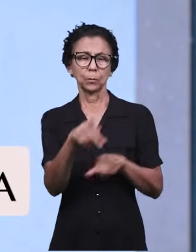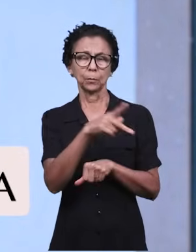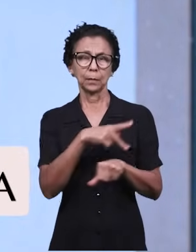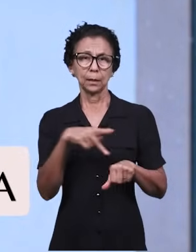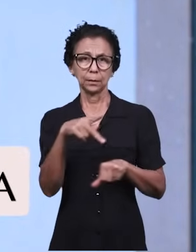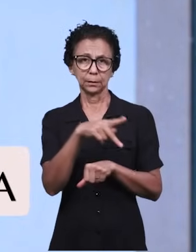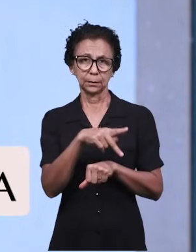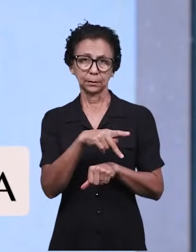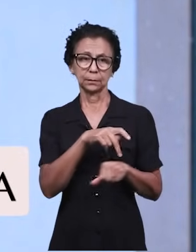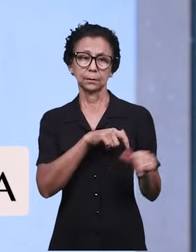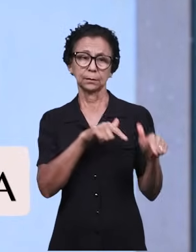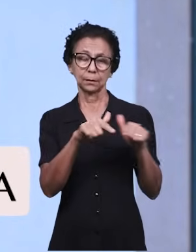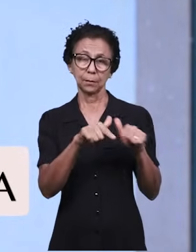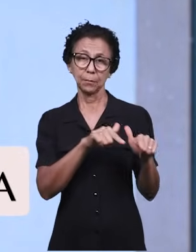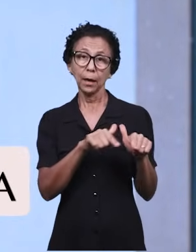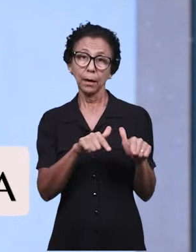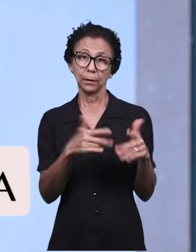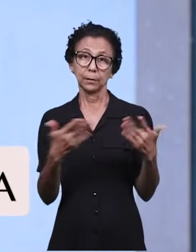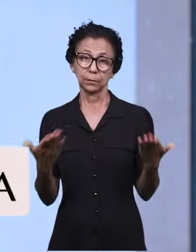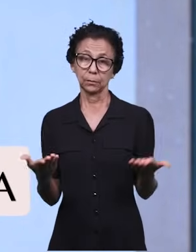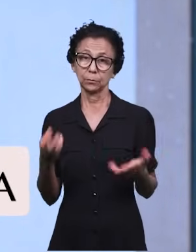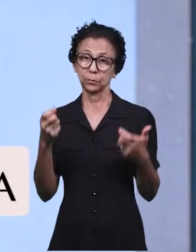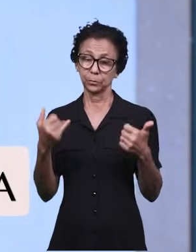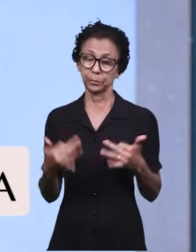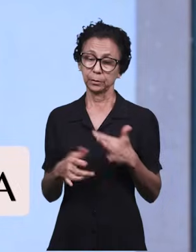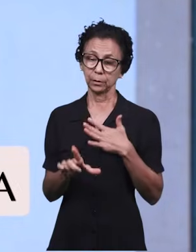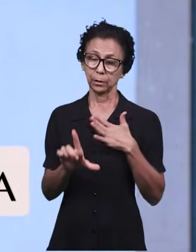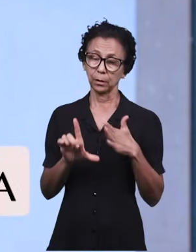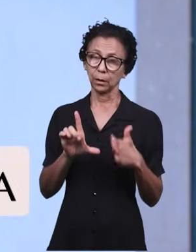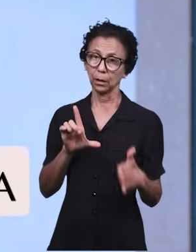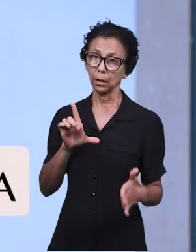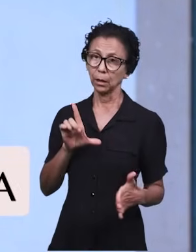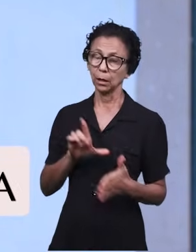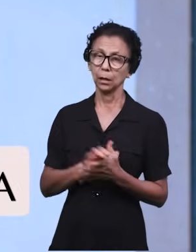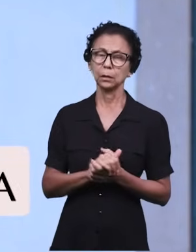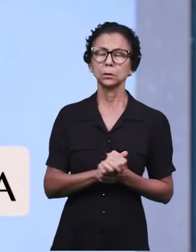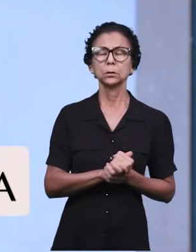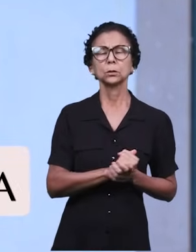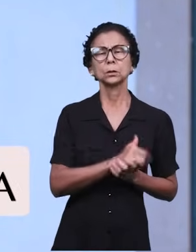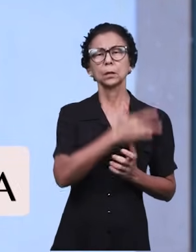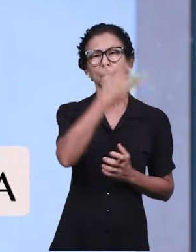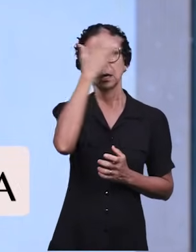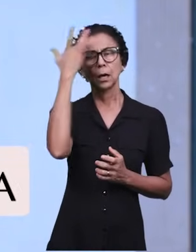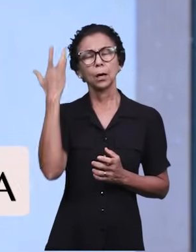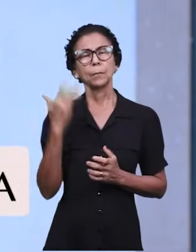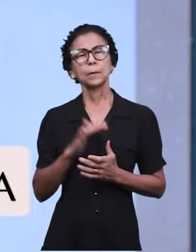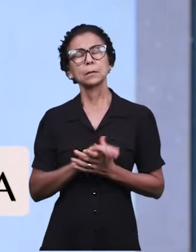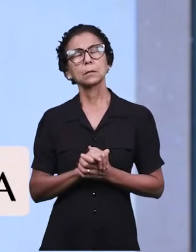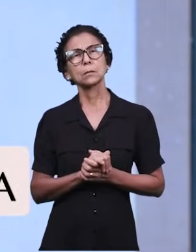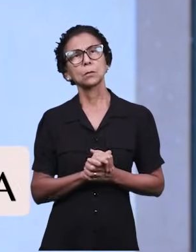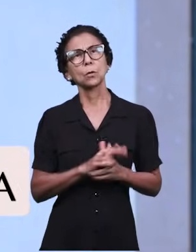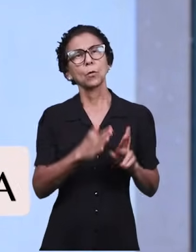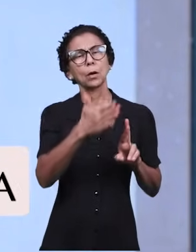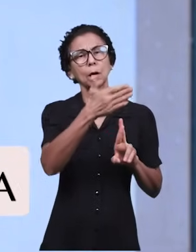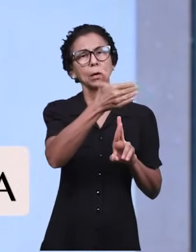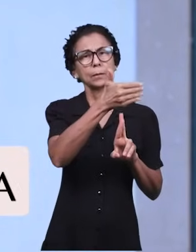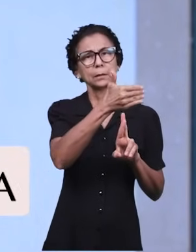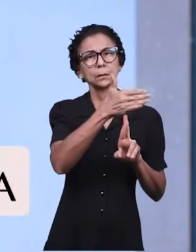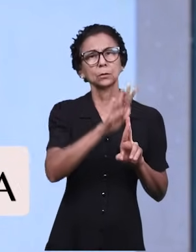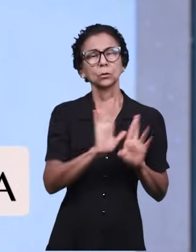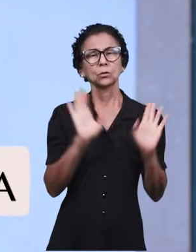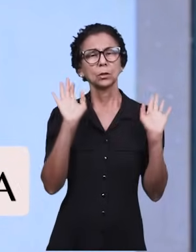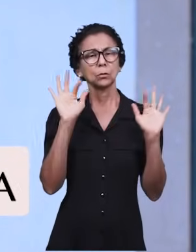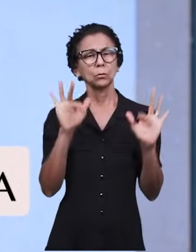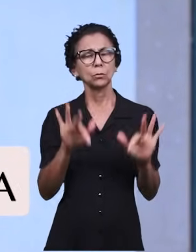funções. Como eu já disse, o embaixador é alguém que chegou ao final da carreira diplomática.